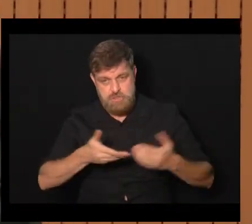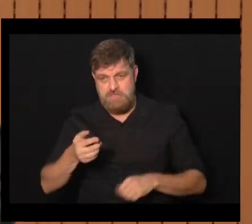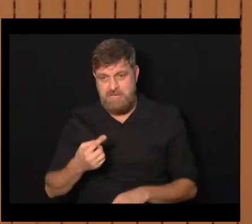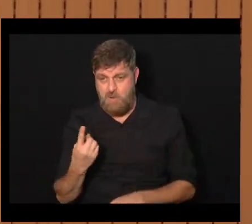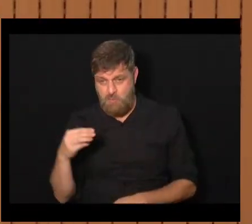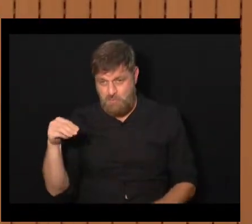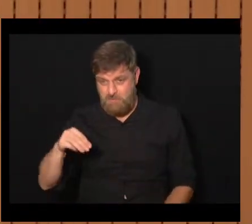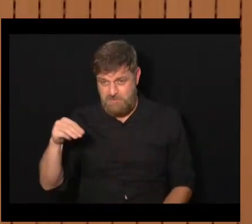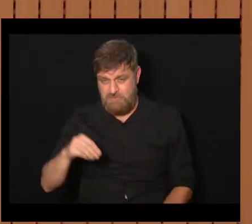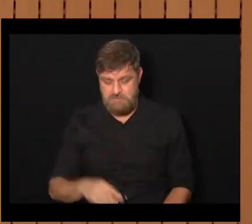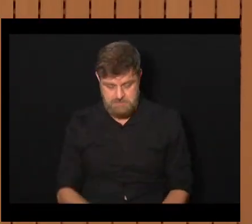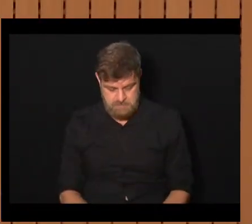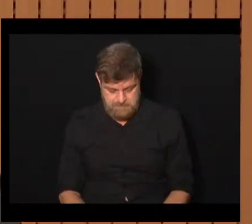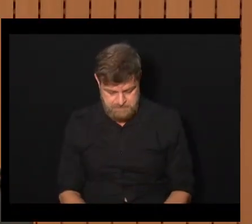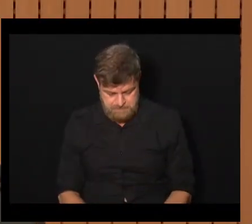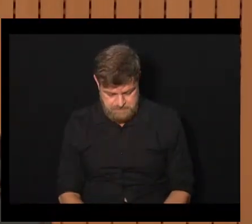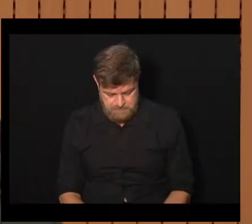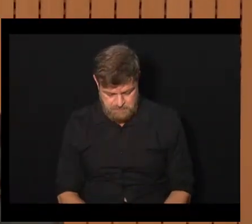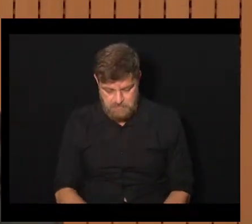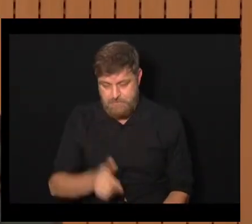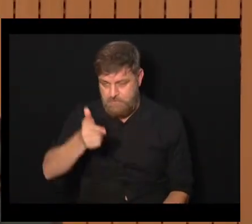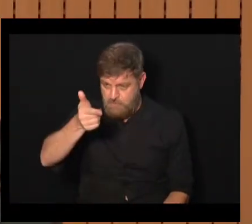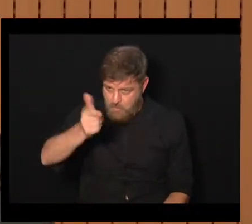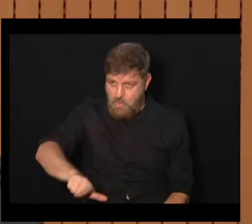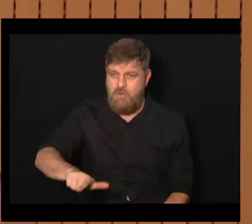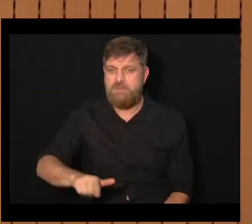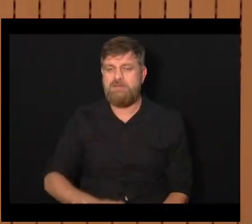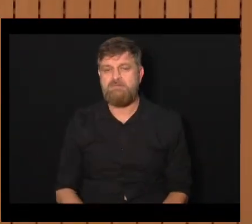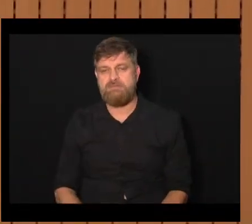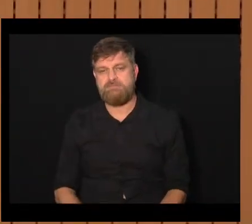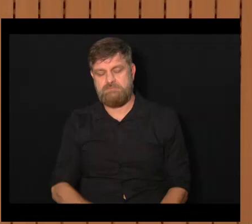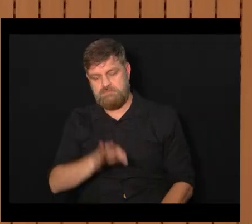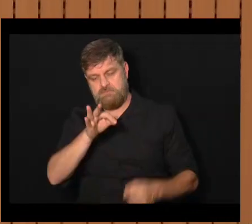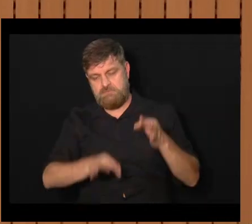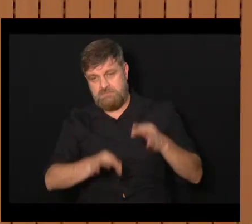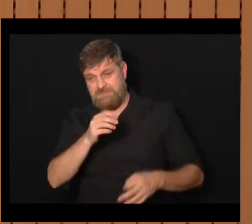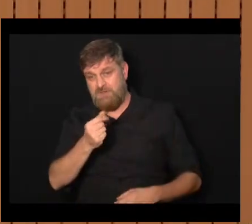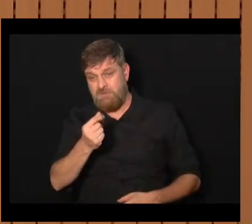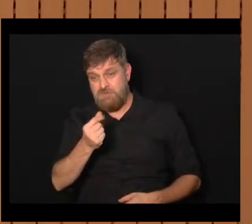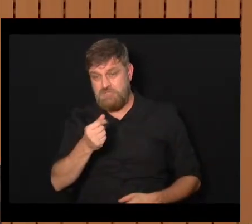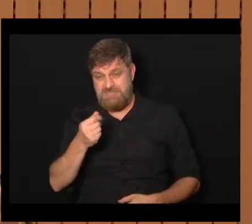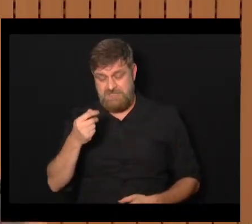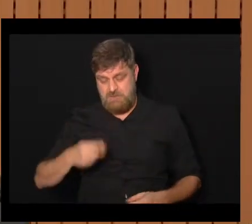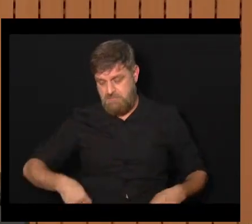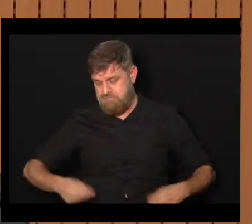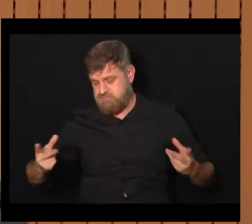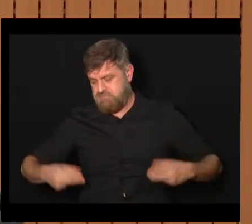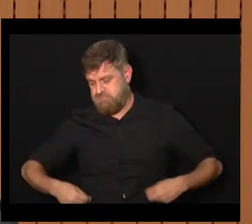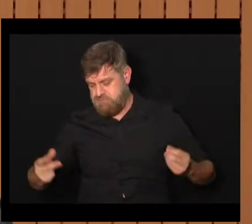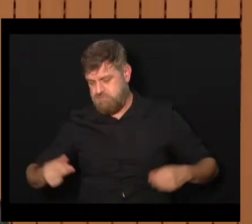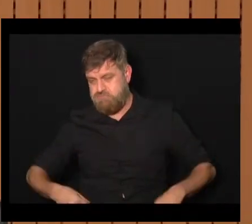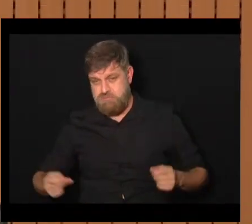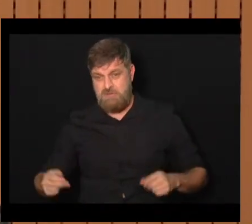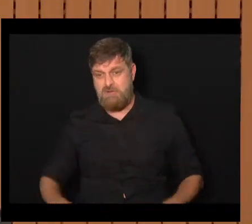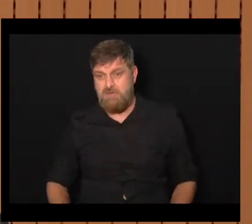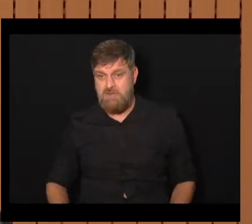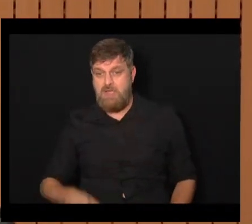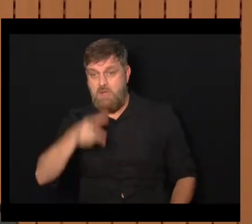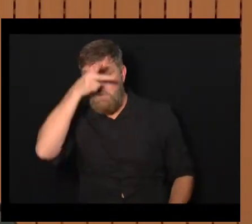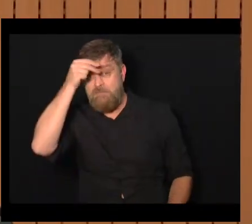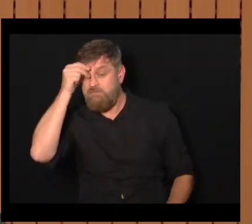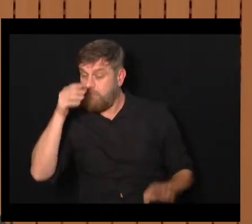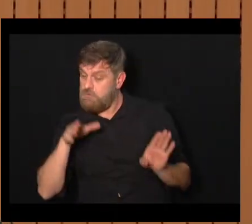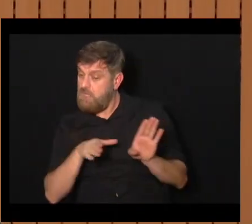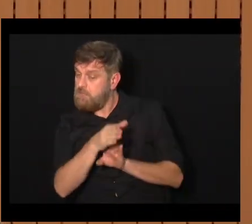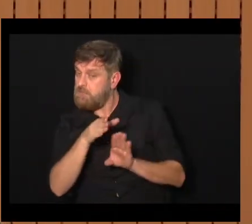me falta, é que, mais uma vez, o Tribunal de Contas do Estado alerta a Prefeitura